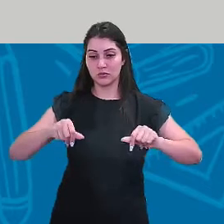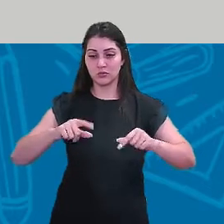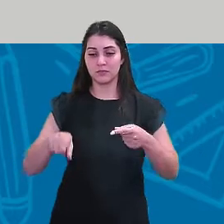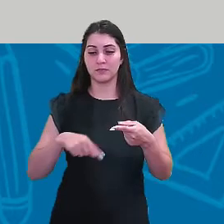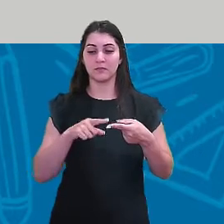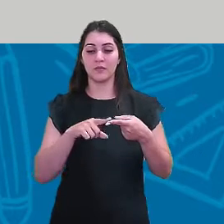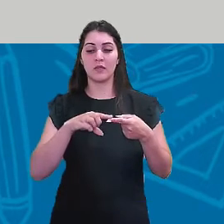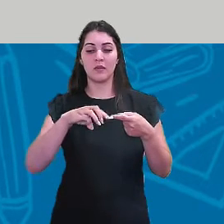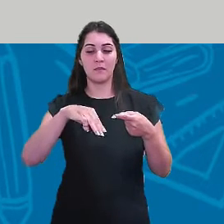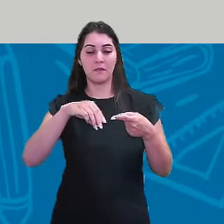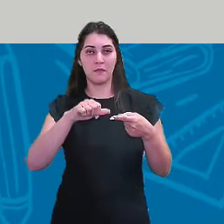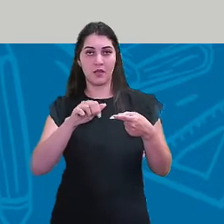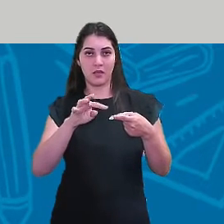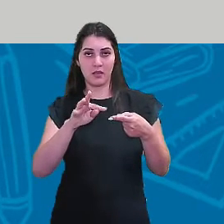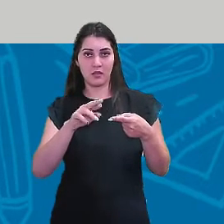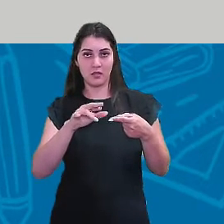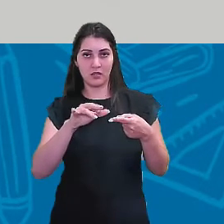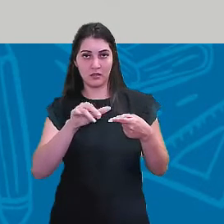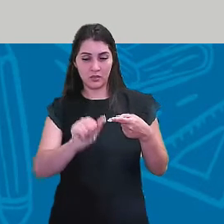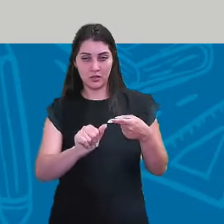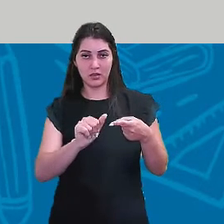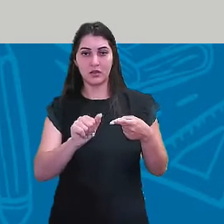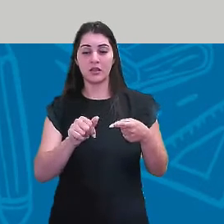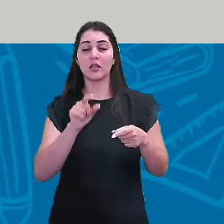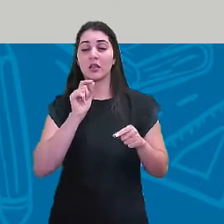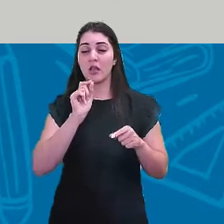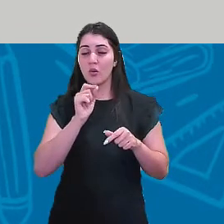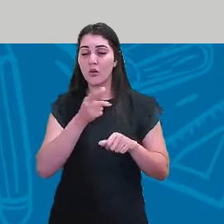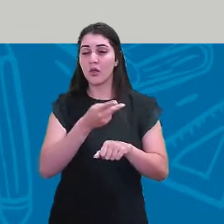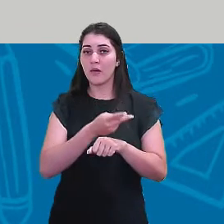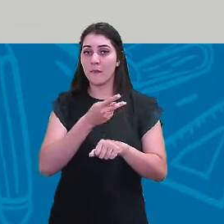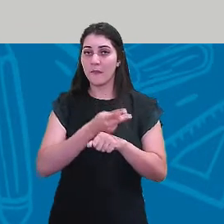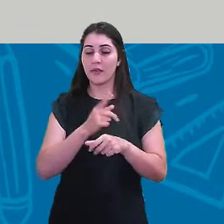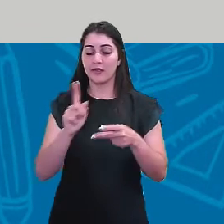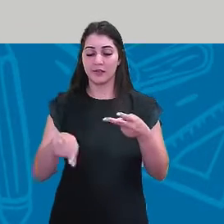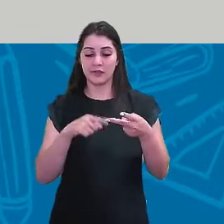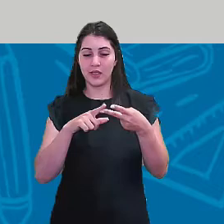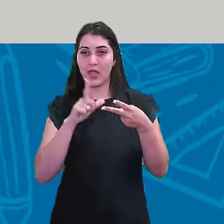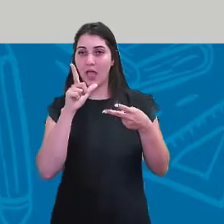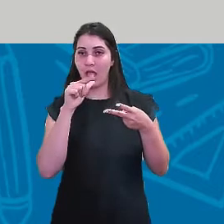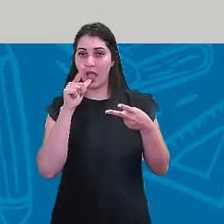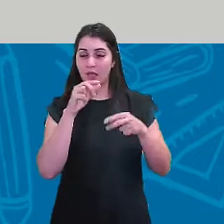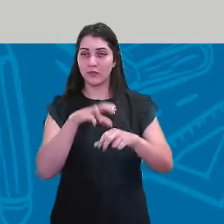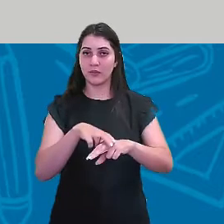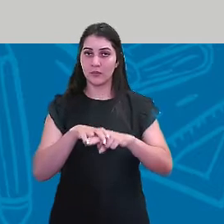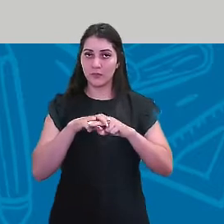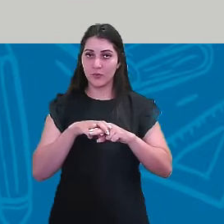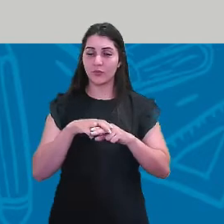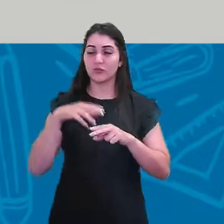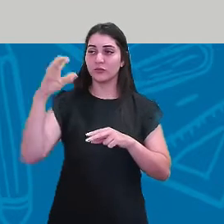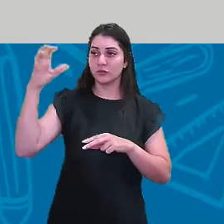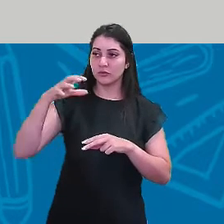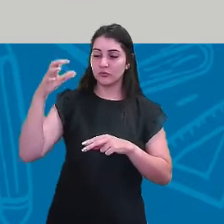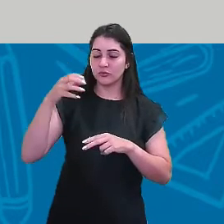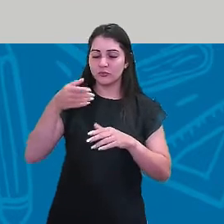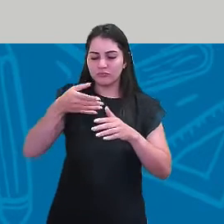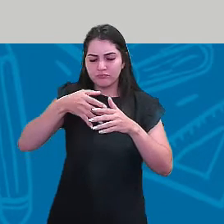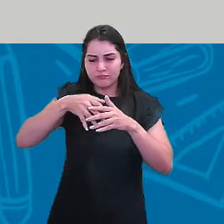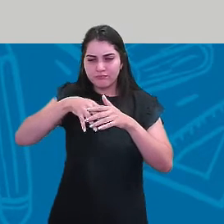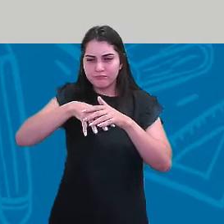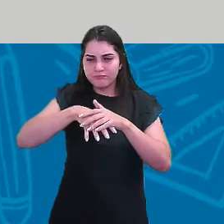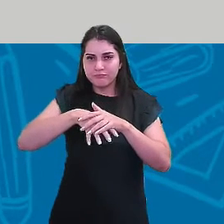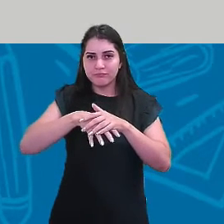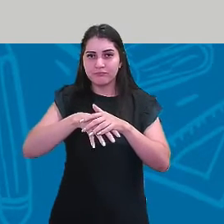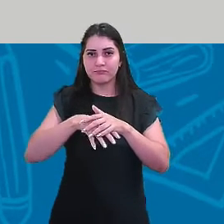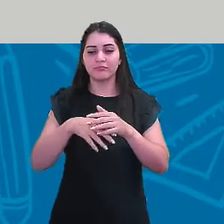matéria mineral, certo? Que são as rochas. Água, por conta da chuva, né? Elas se infiltram ali no